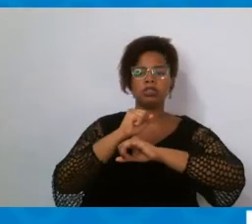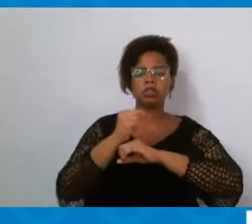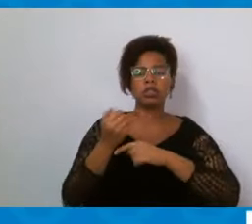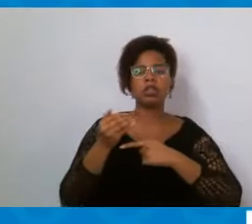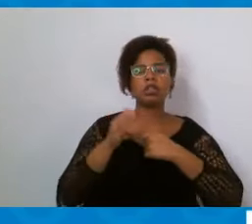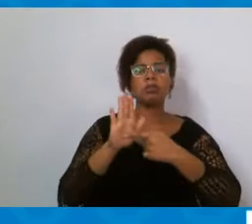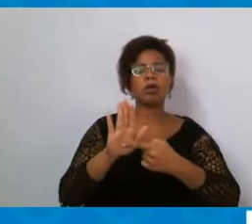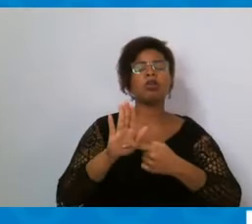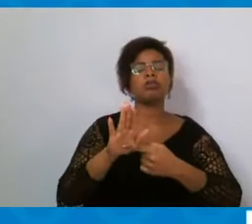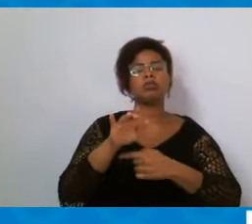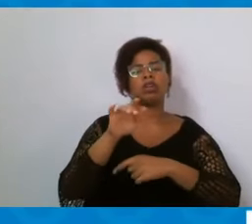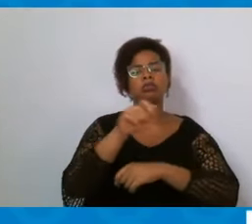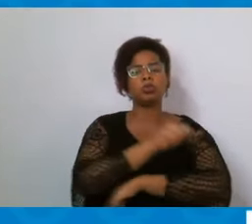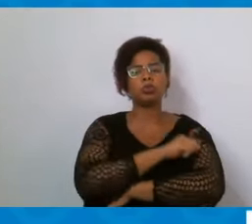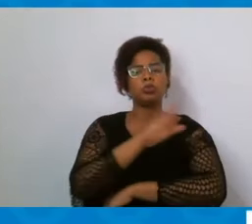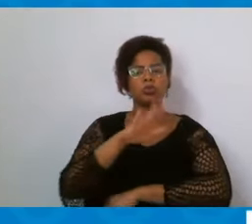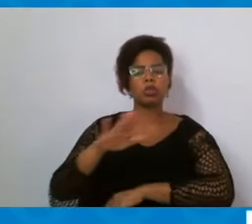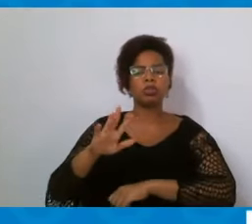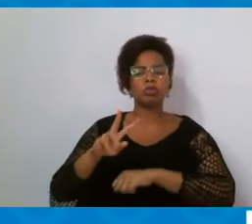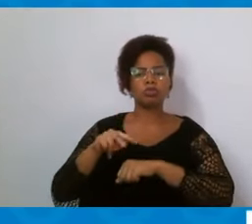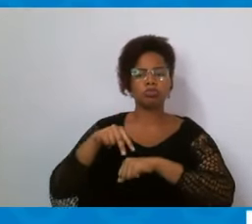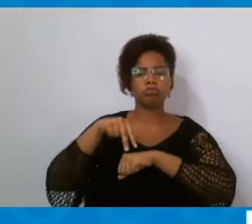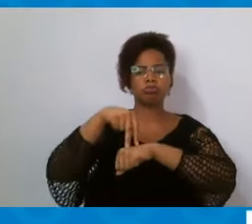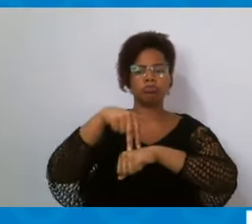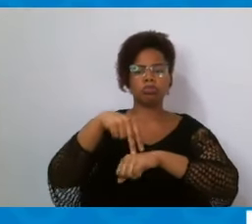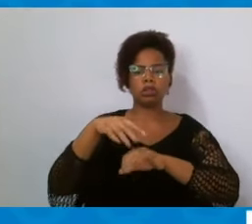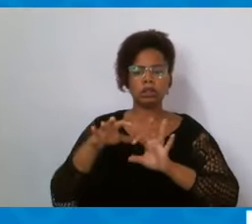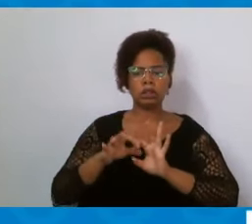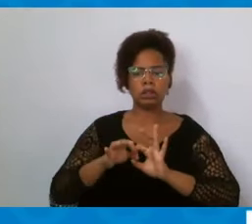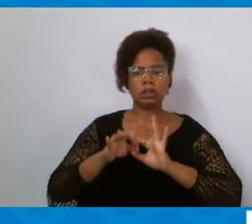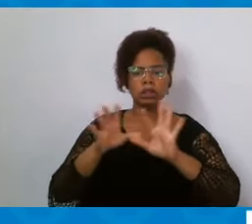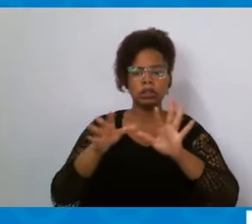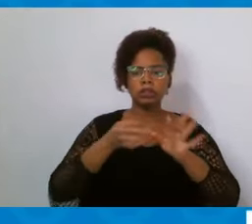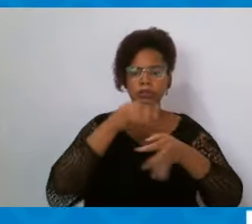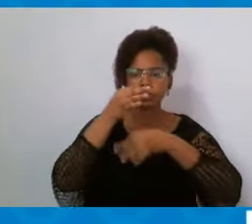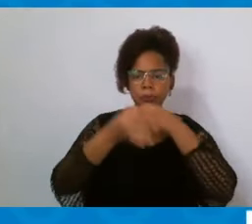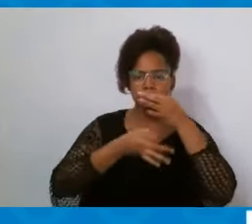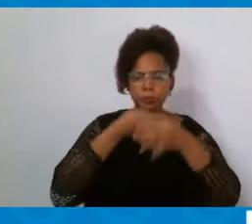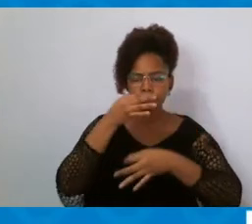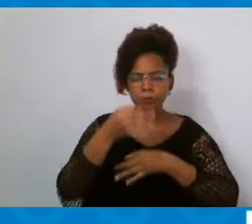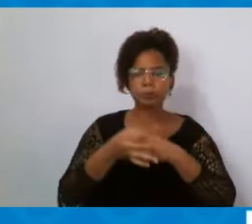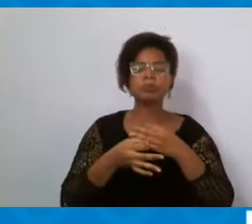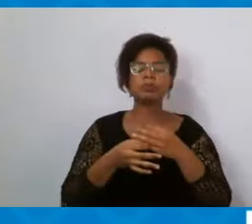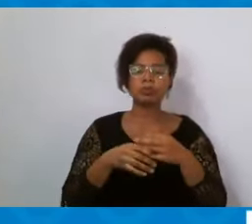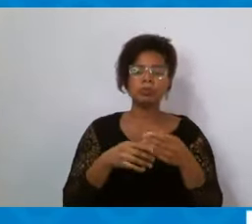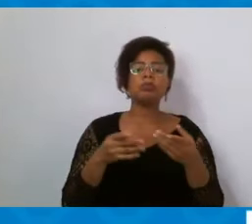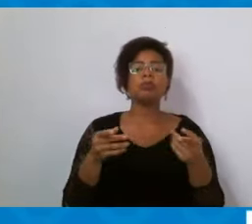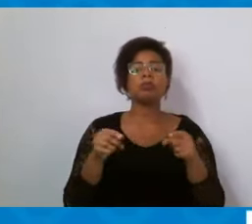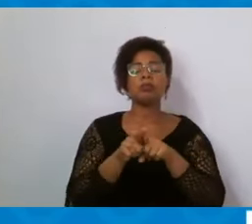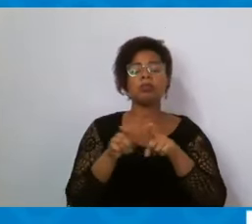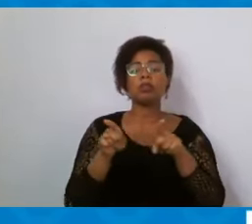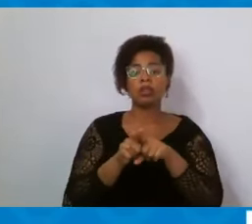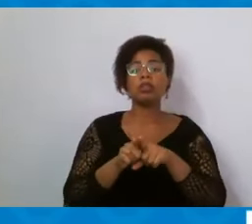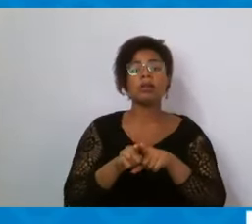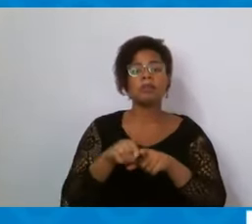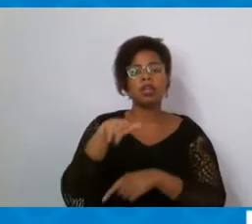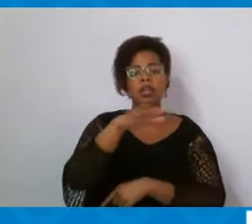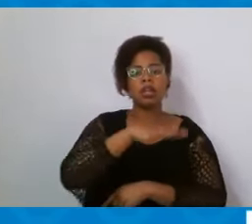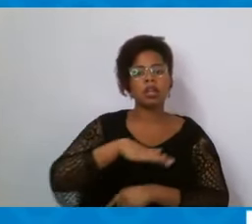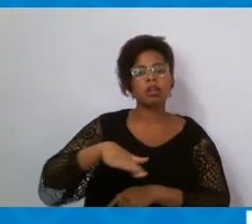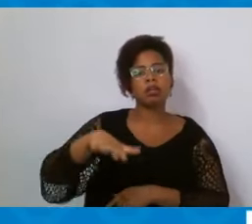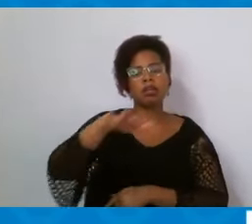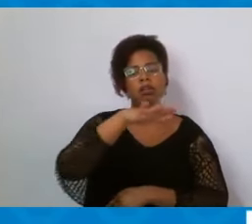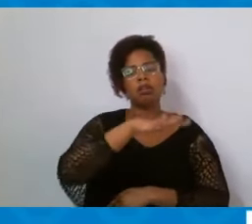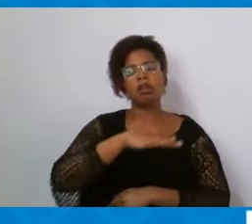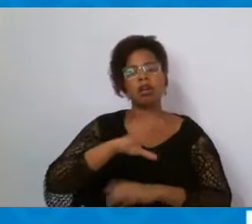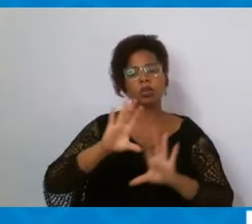passear pelos outros, só sabendo onde eu estou eu posso perspectivar, prover ambientes de acolhimento afetivo pois só assim eu